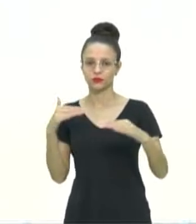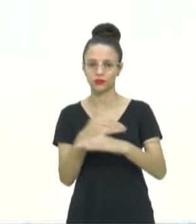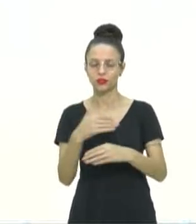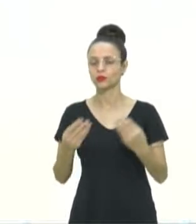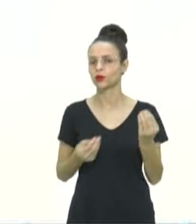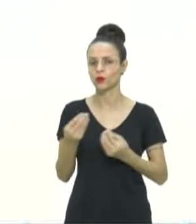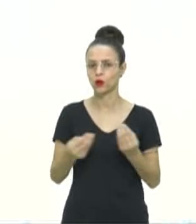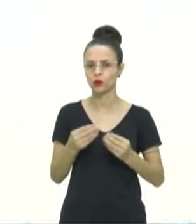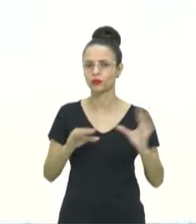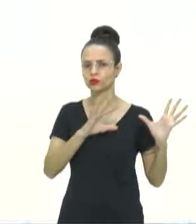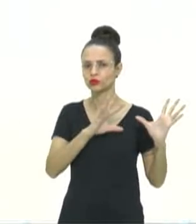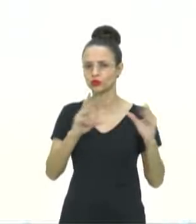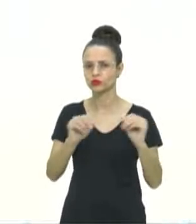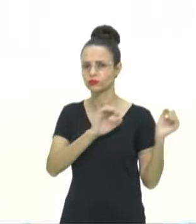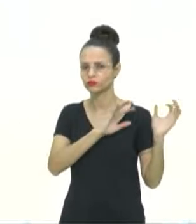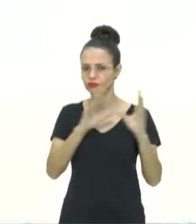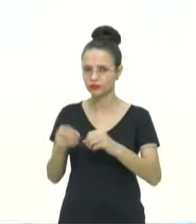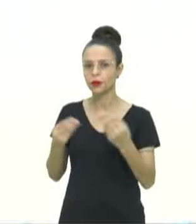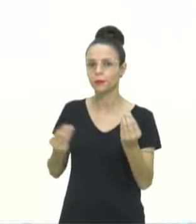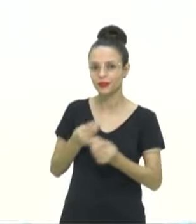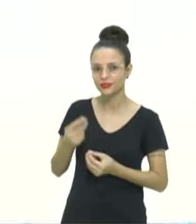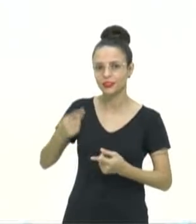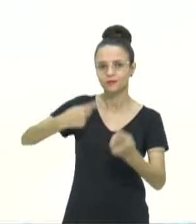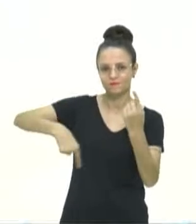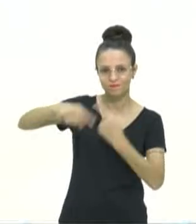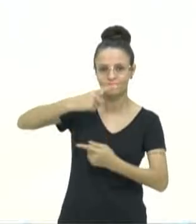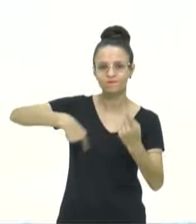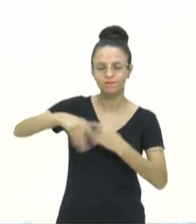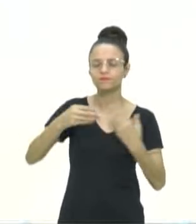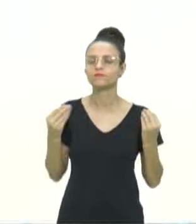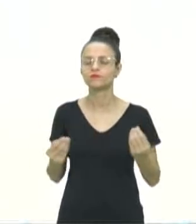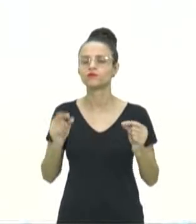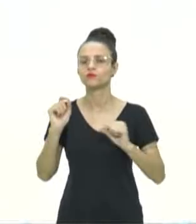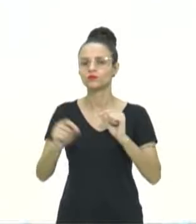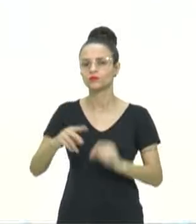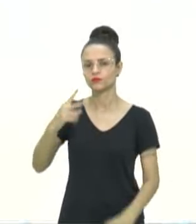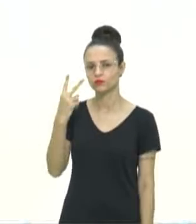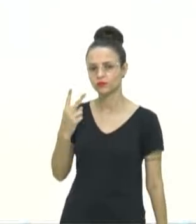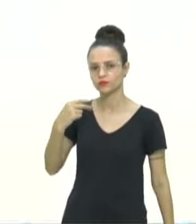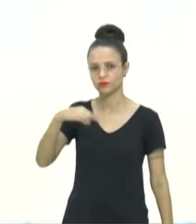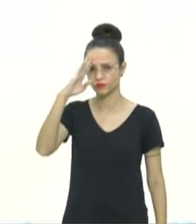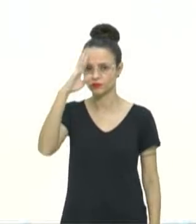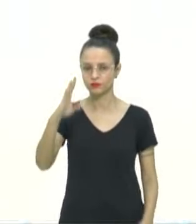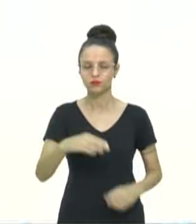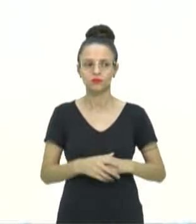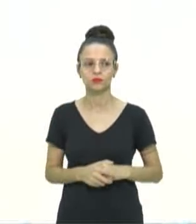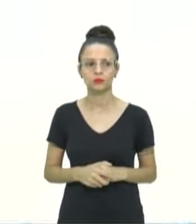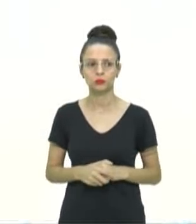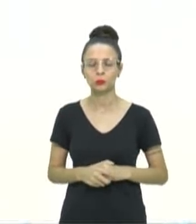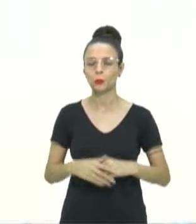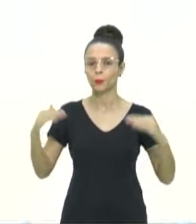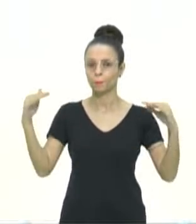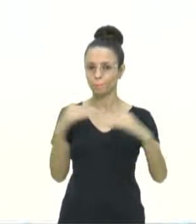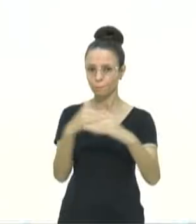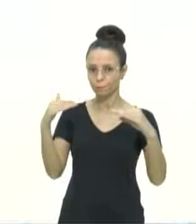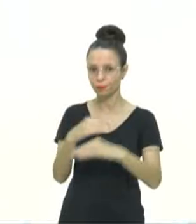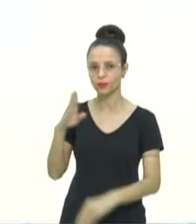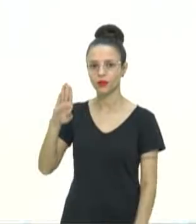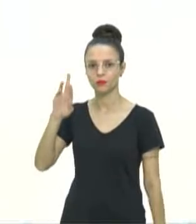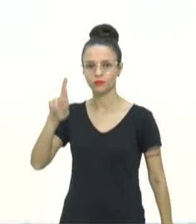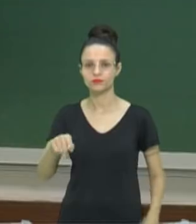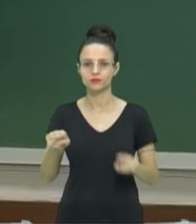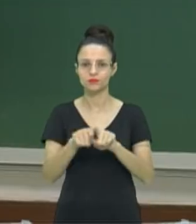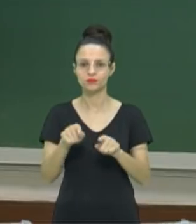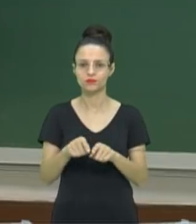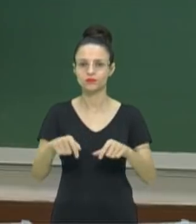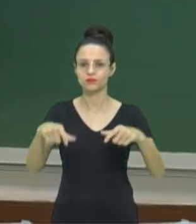transporte, tudo que nós vimos ali precisa circular. Então, quais são os 2 principais? As rodovias e as